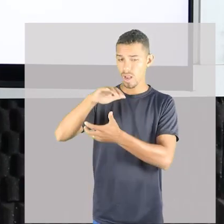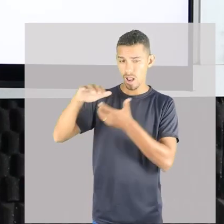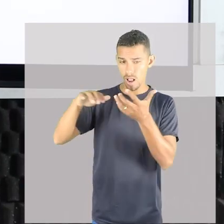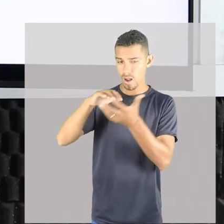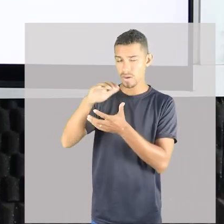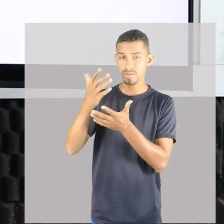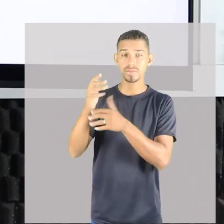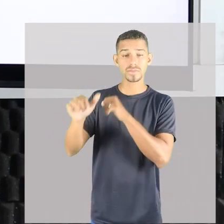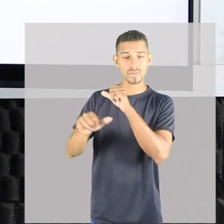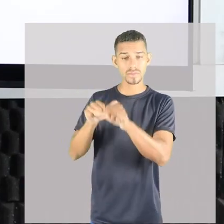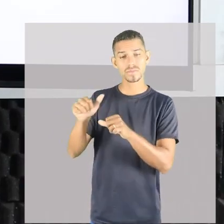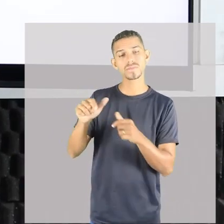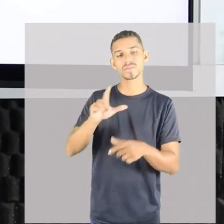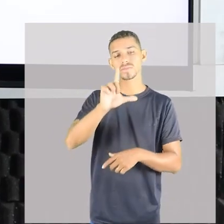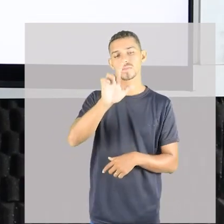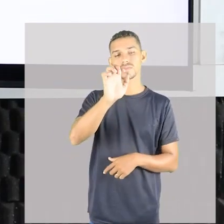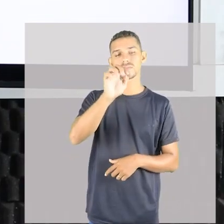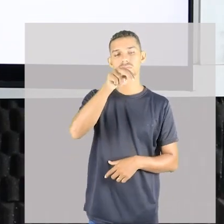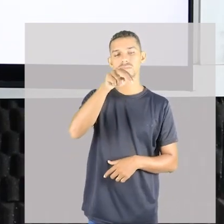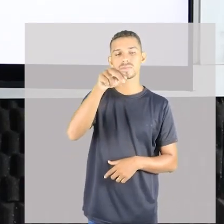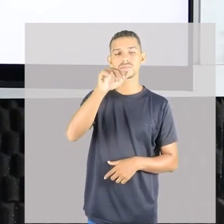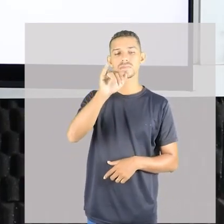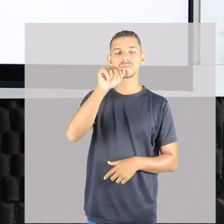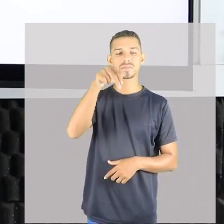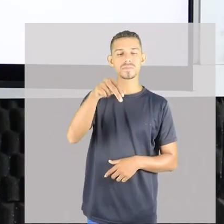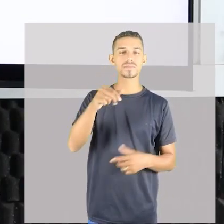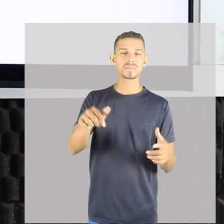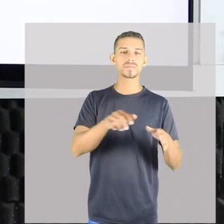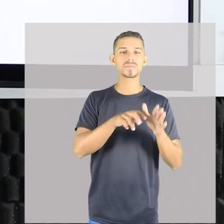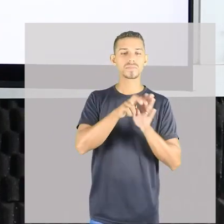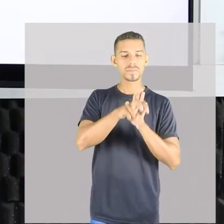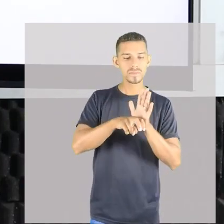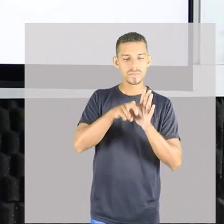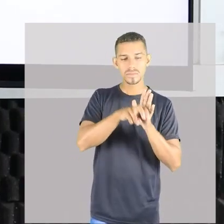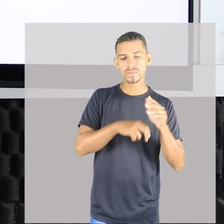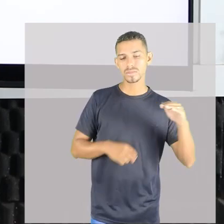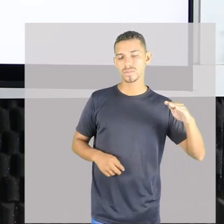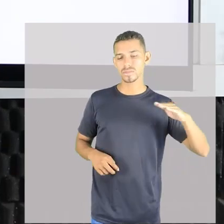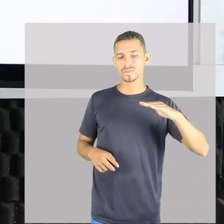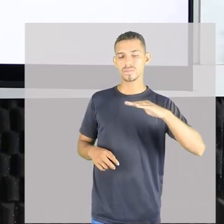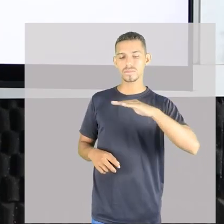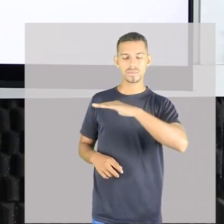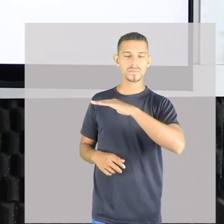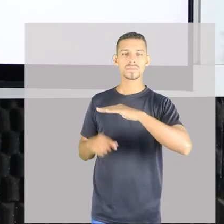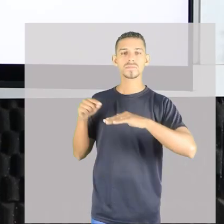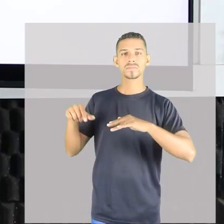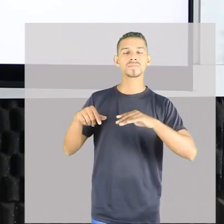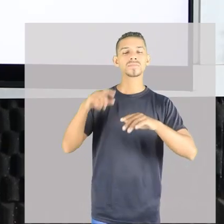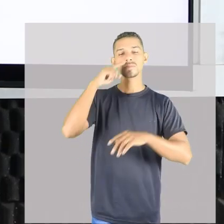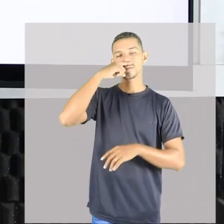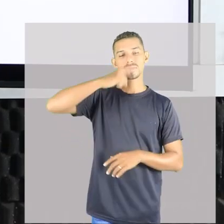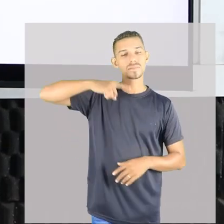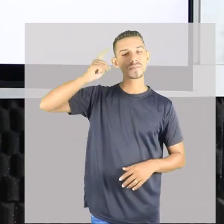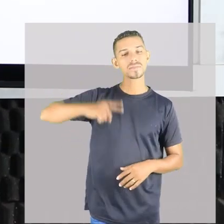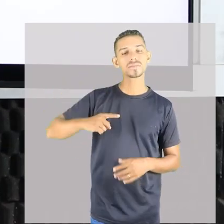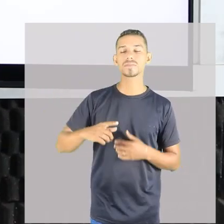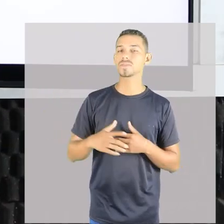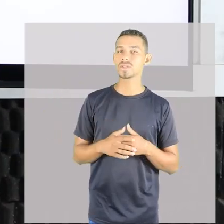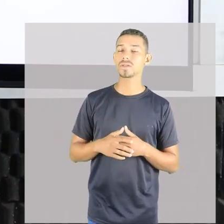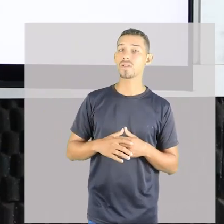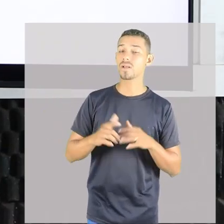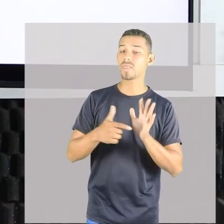revolução andar, Lenin então volta, pega um trem, chega na Rússia, e aí